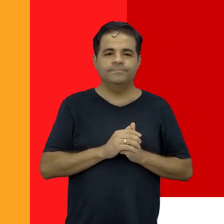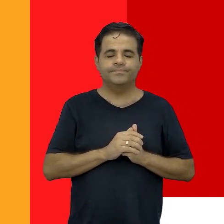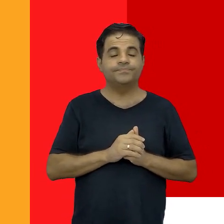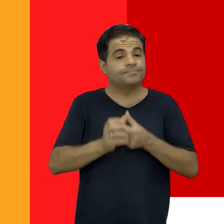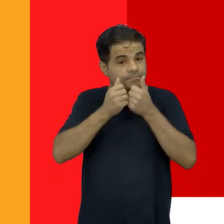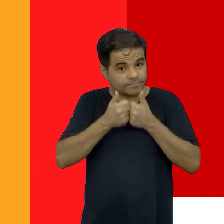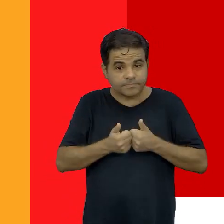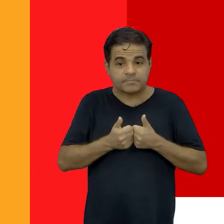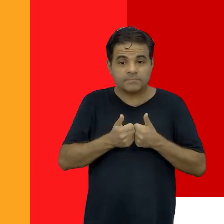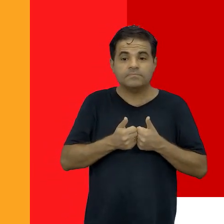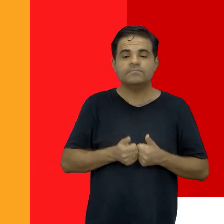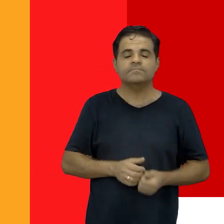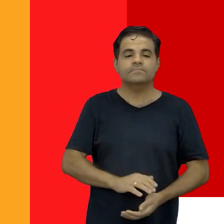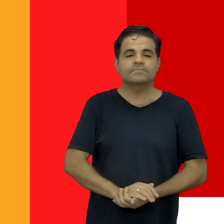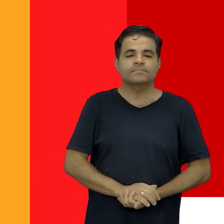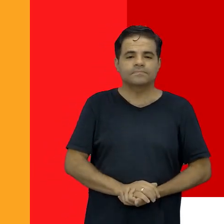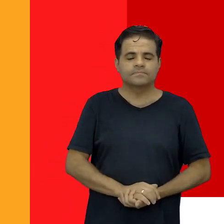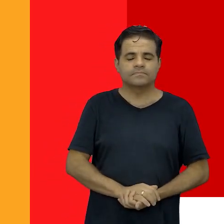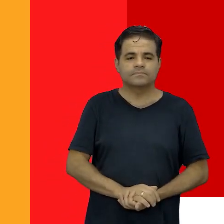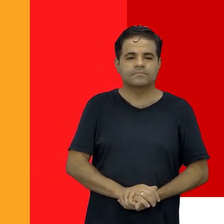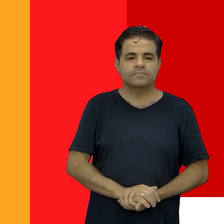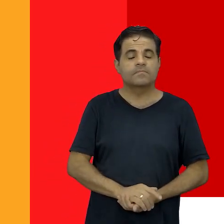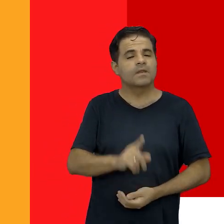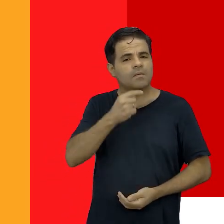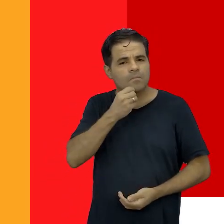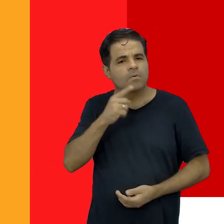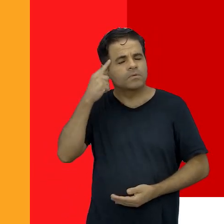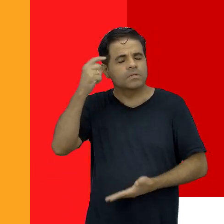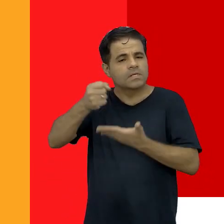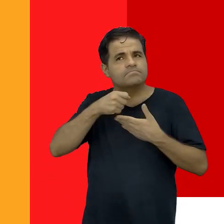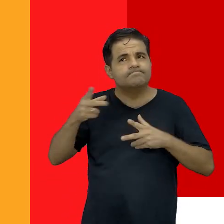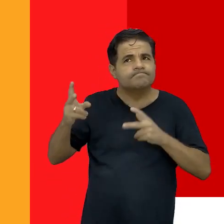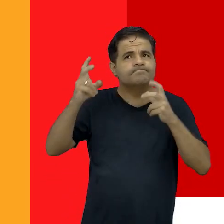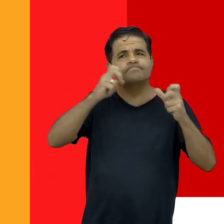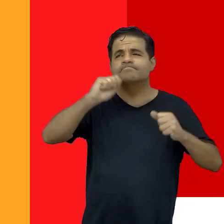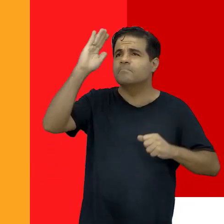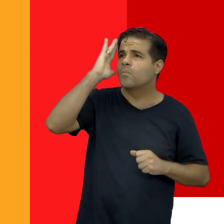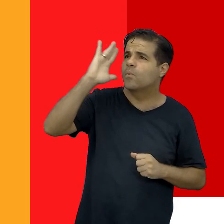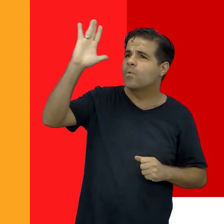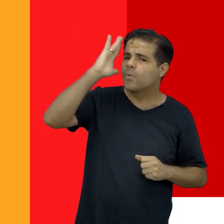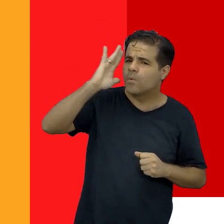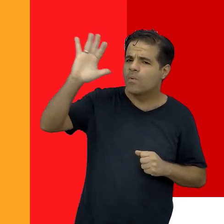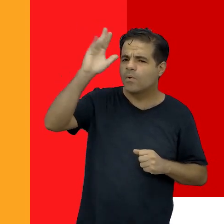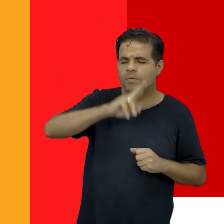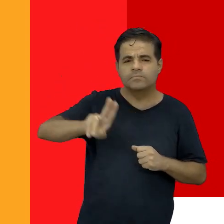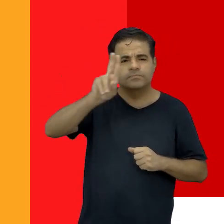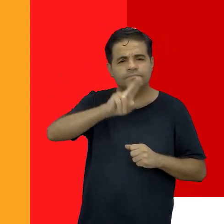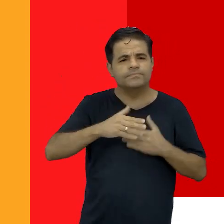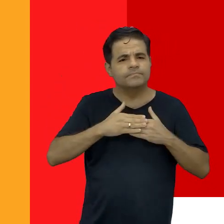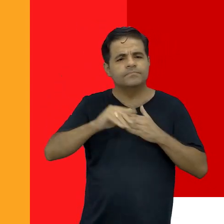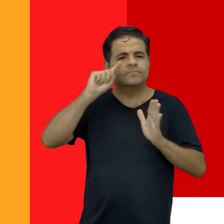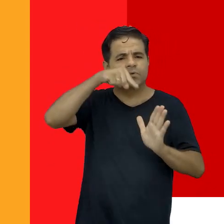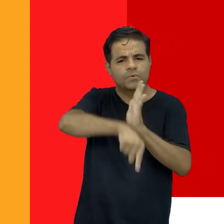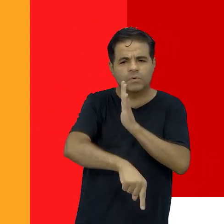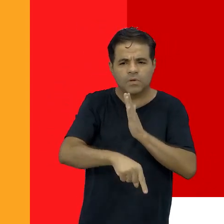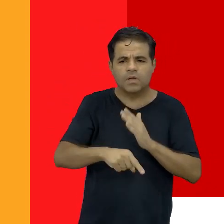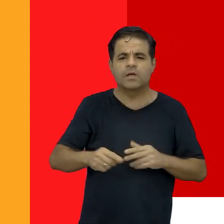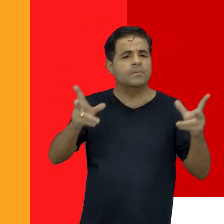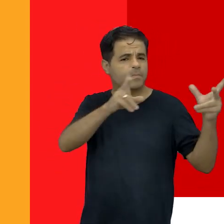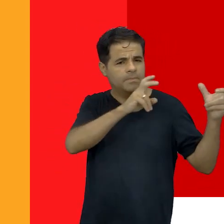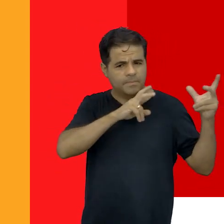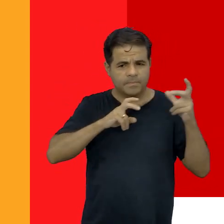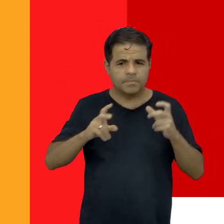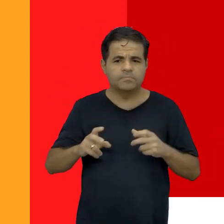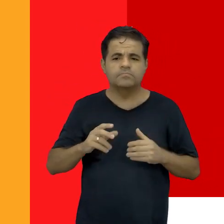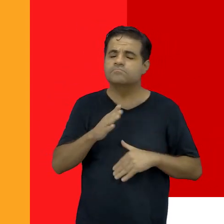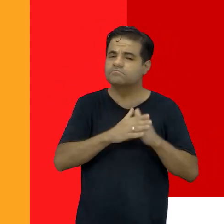Muito bem. É bom trazer algumas concepções teóricas, e nós não vamos nos aprofundar, porque essas concepções,